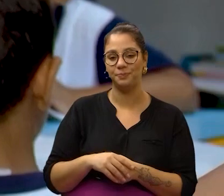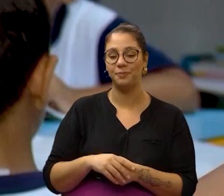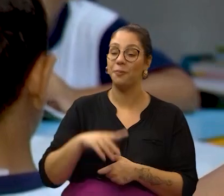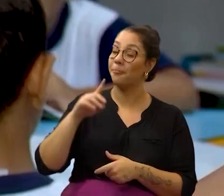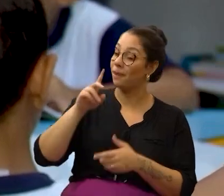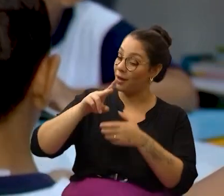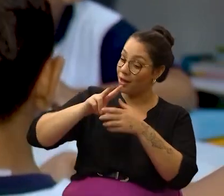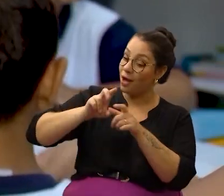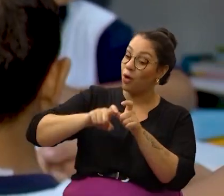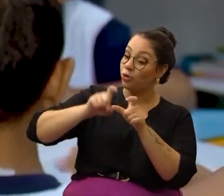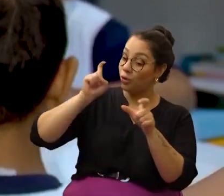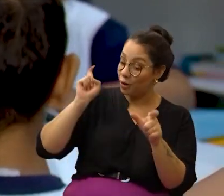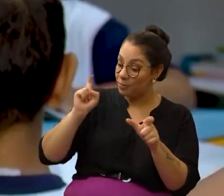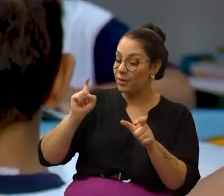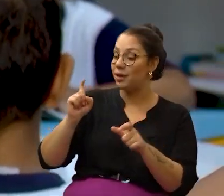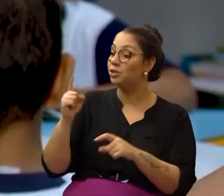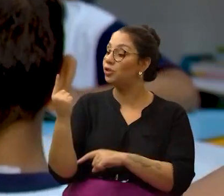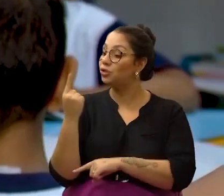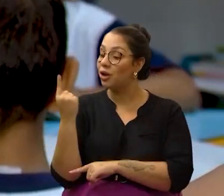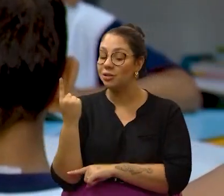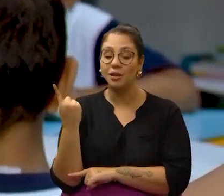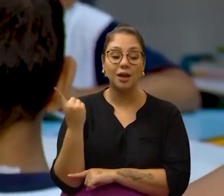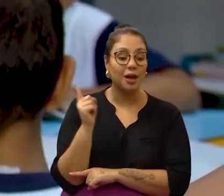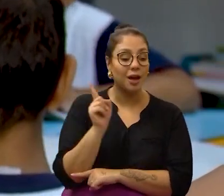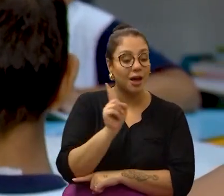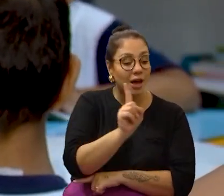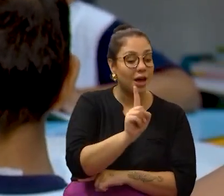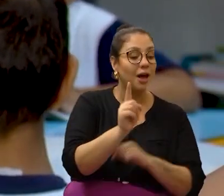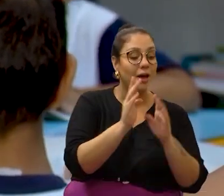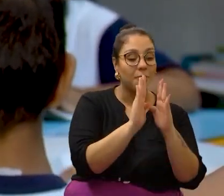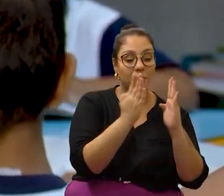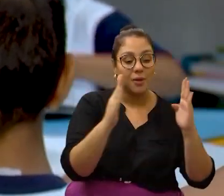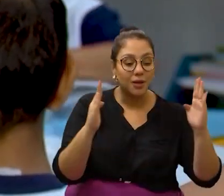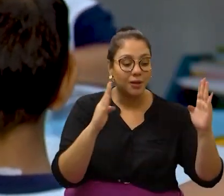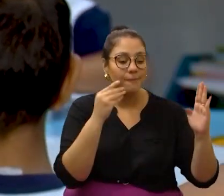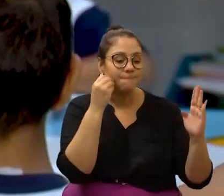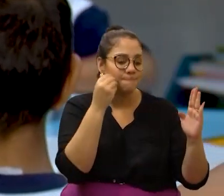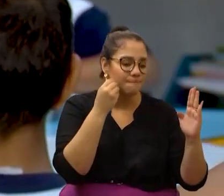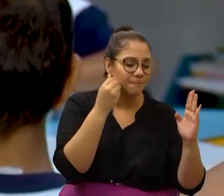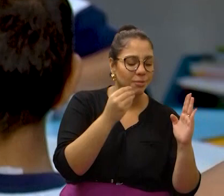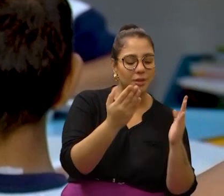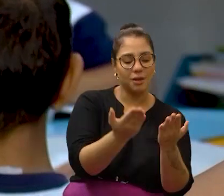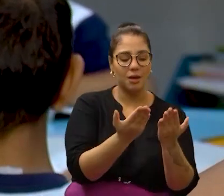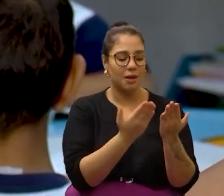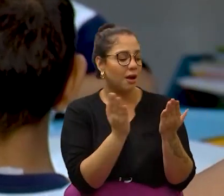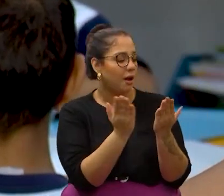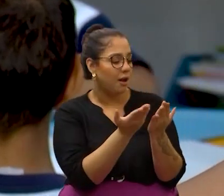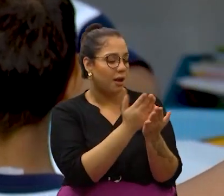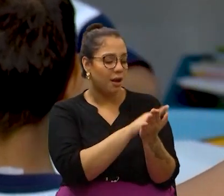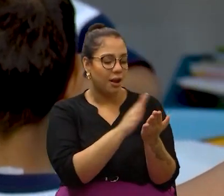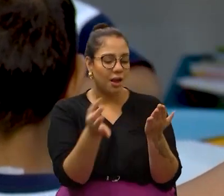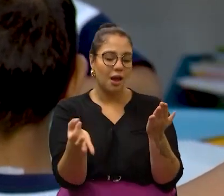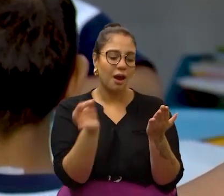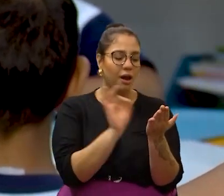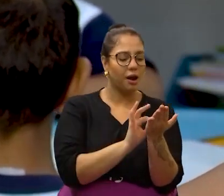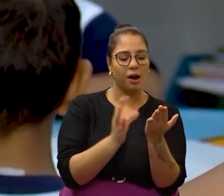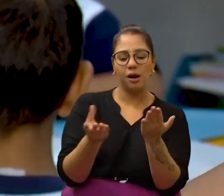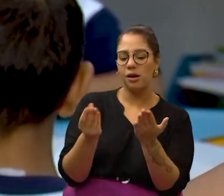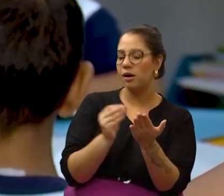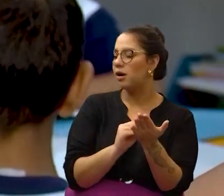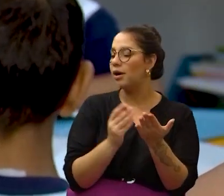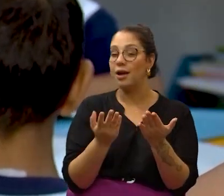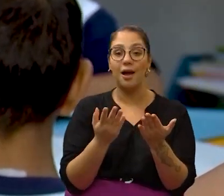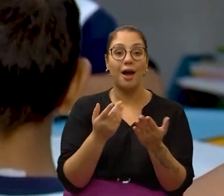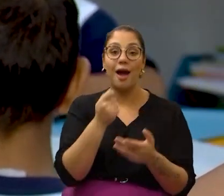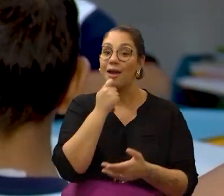deles poderem vir até a biblioteca, experimentar esse espaço, olhar, folhear os livros, mesmo aqueles que eles ainda não